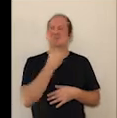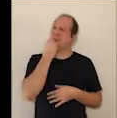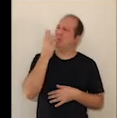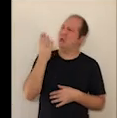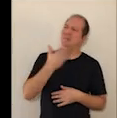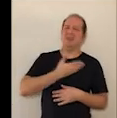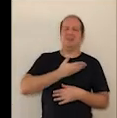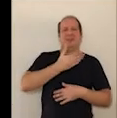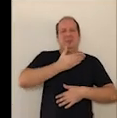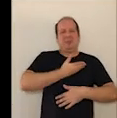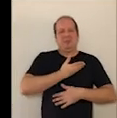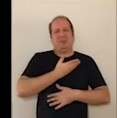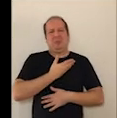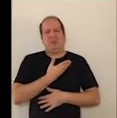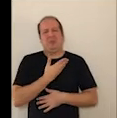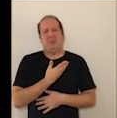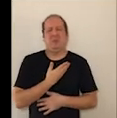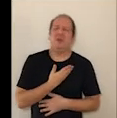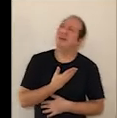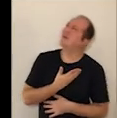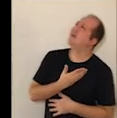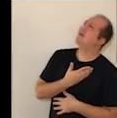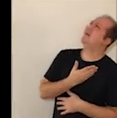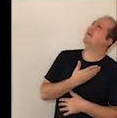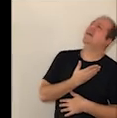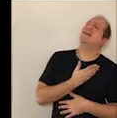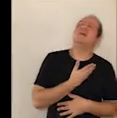bom amigo. Nobre amigo.